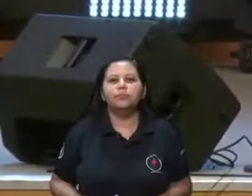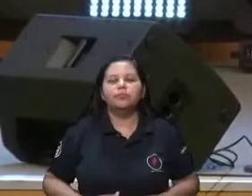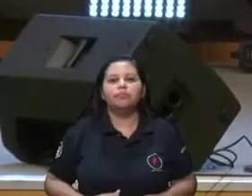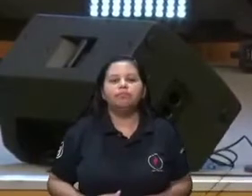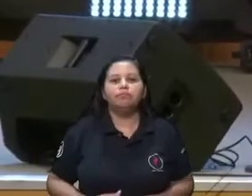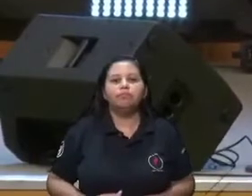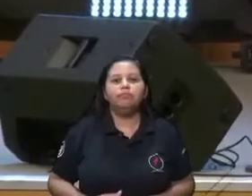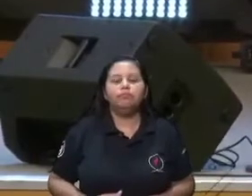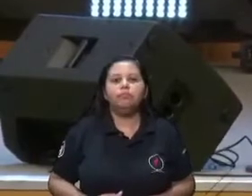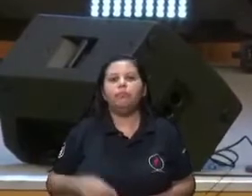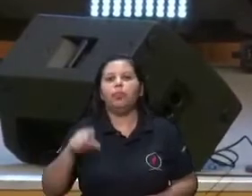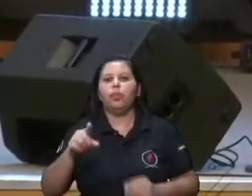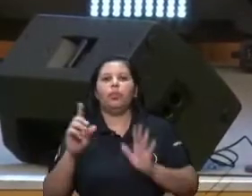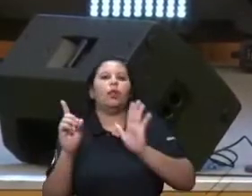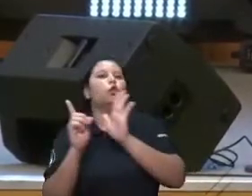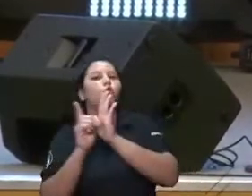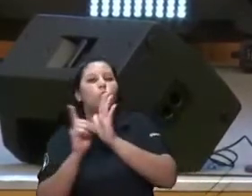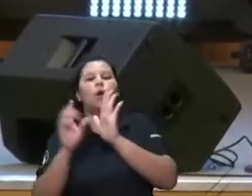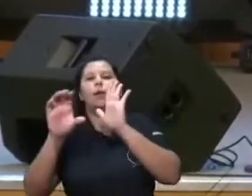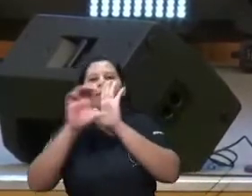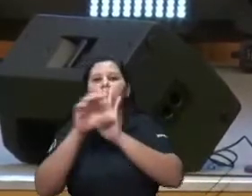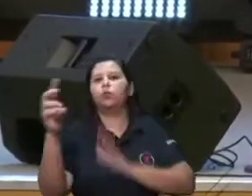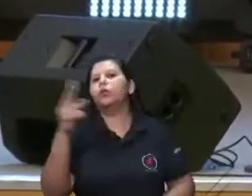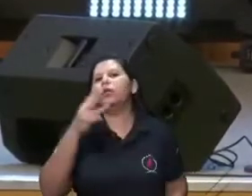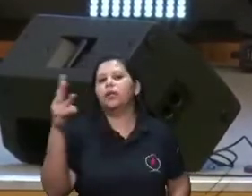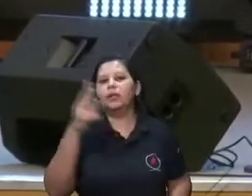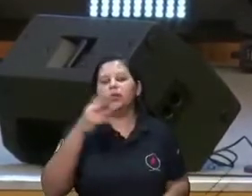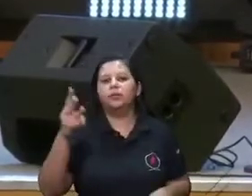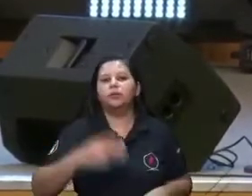Ainda eu tenho o nome, o capítulo de número 33.